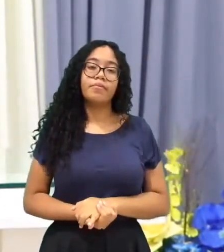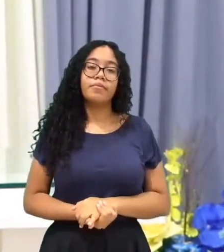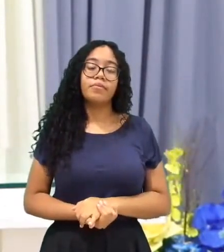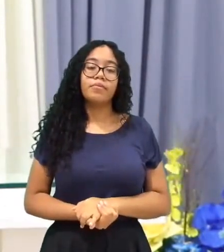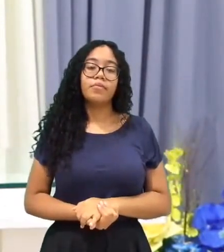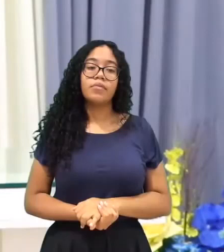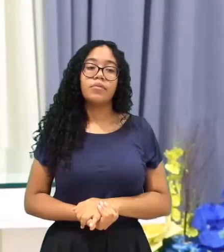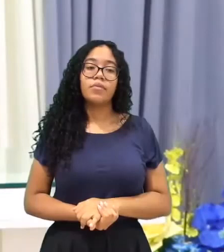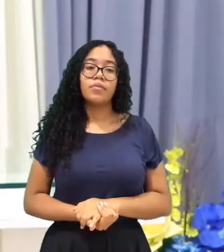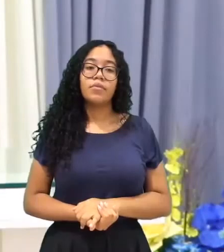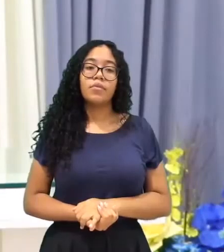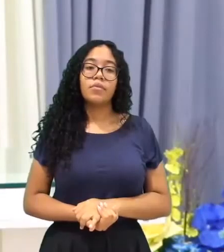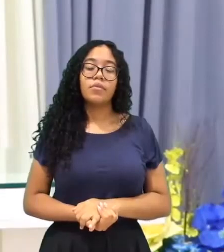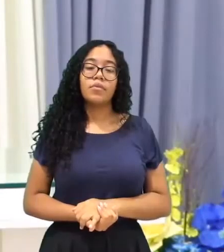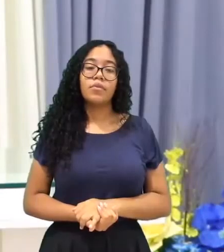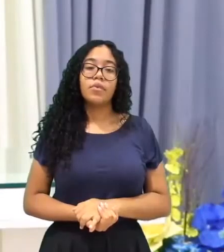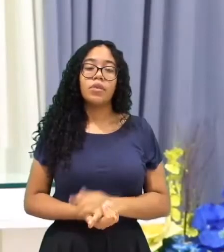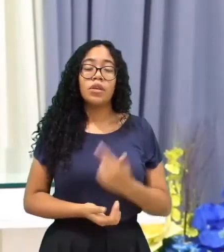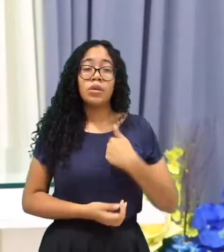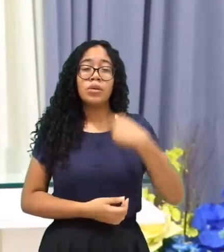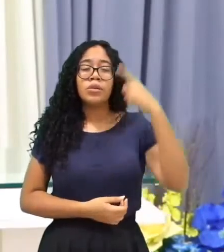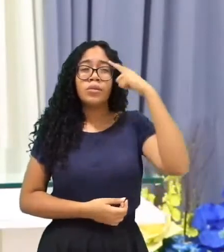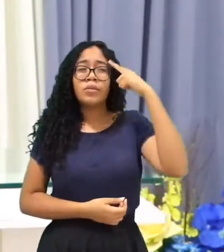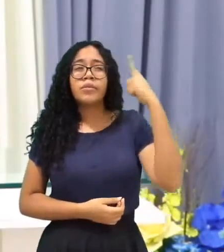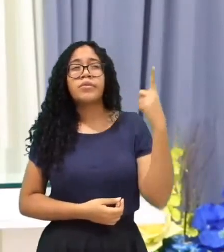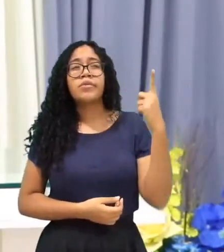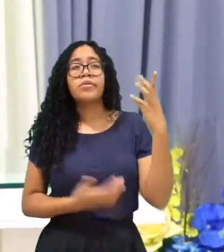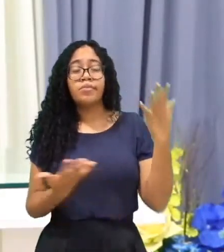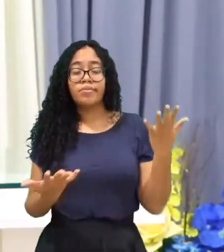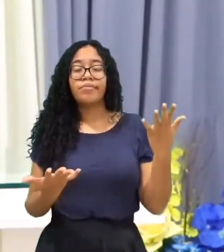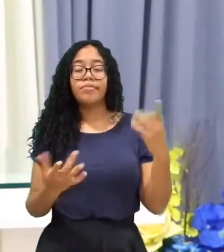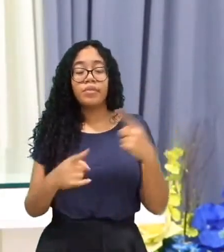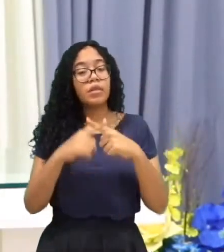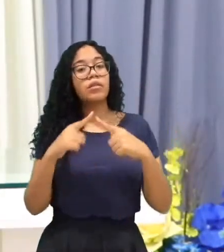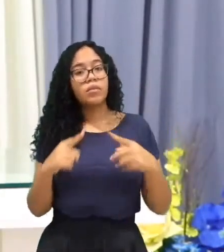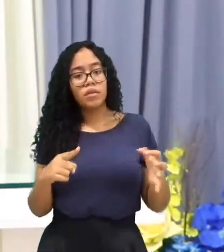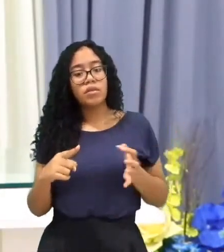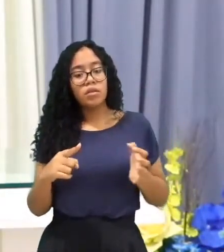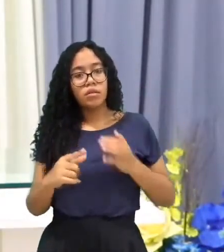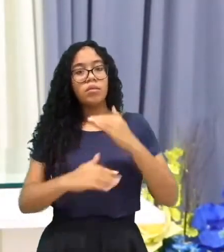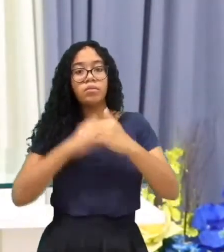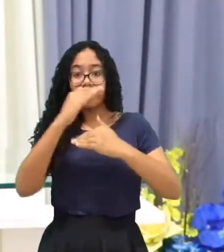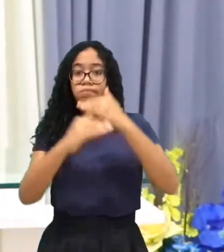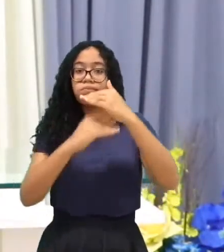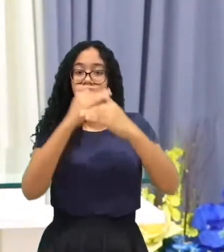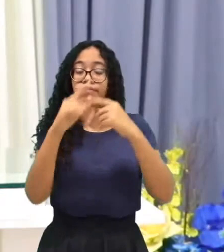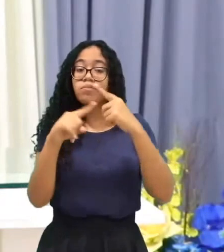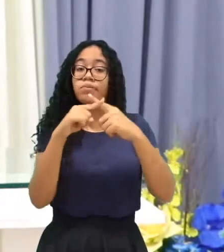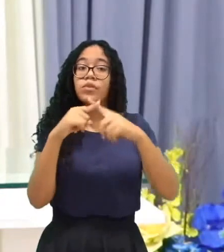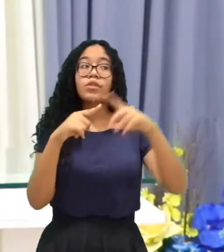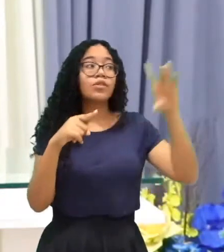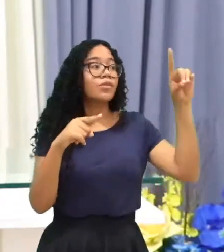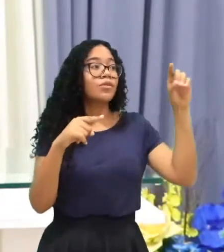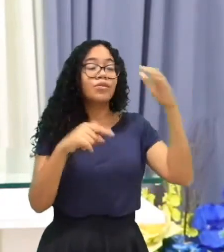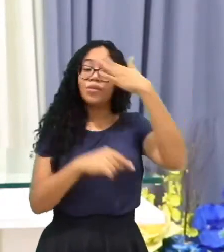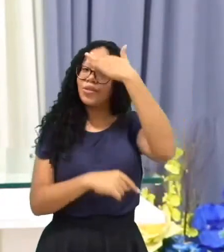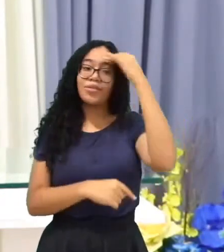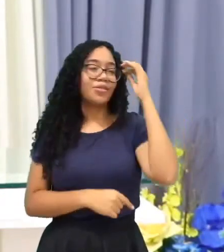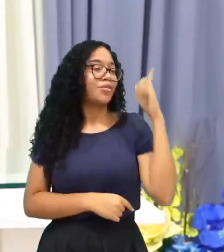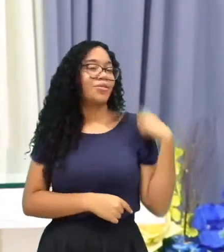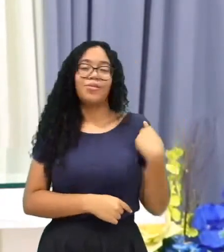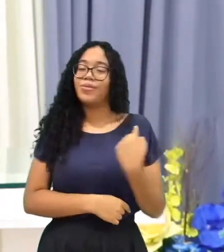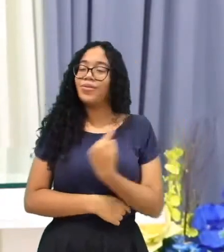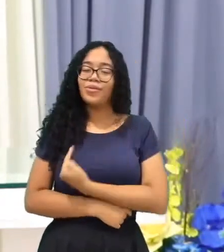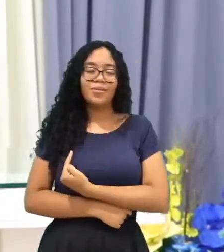É uma coisa da gente ficar pensando. Mas prosperavam, porque o Senhor, irmão, ele não esquece da gente. Eu oro hoje e